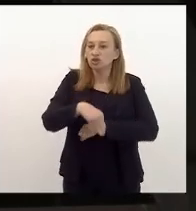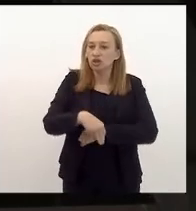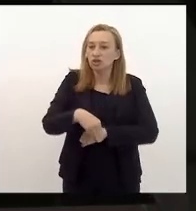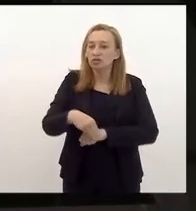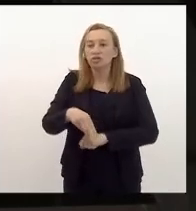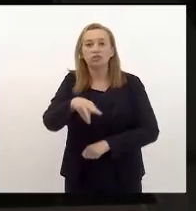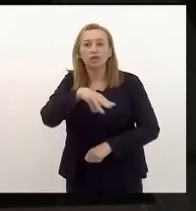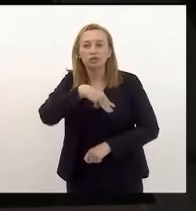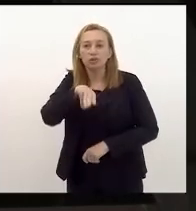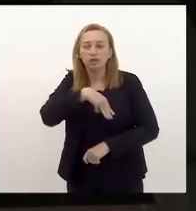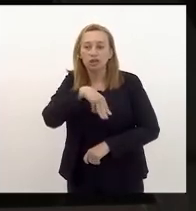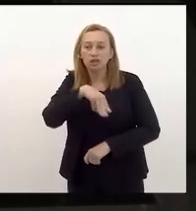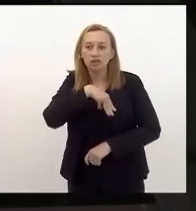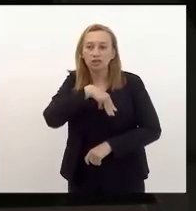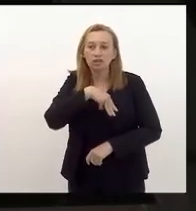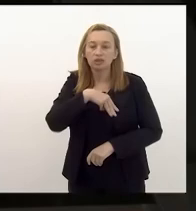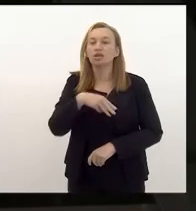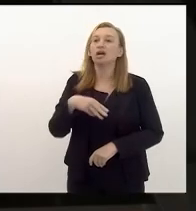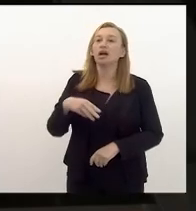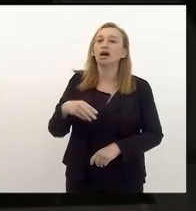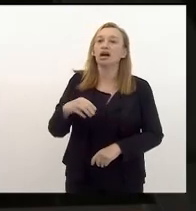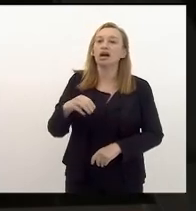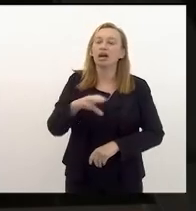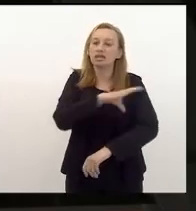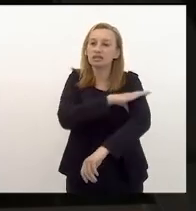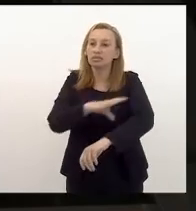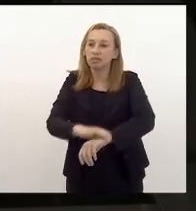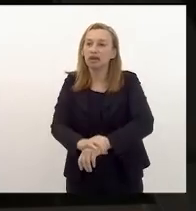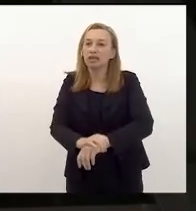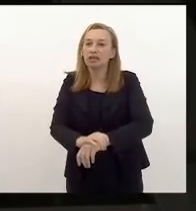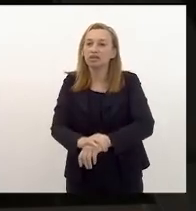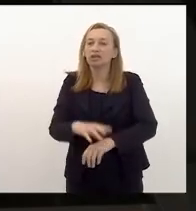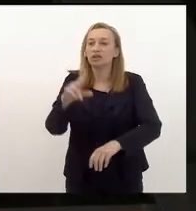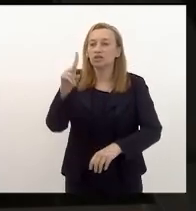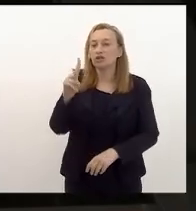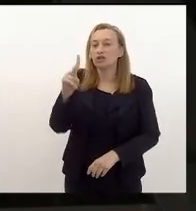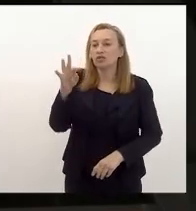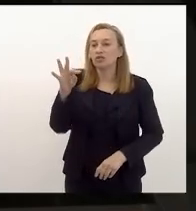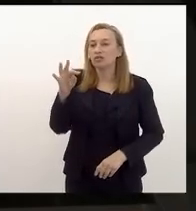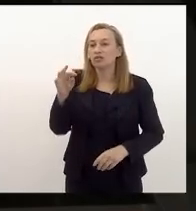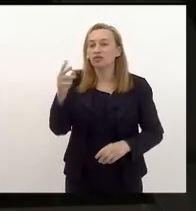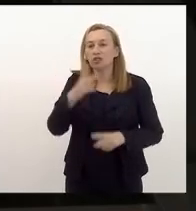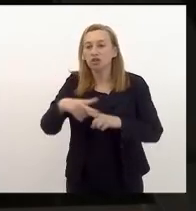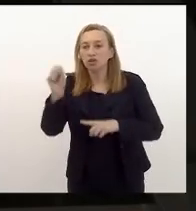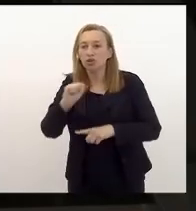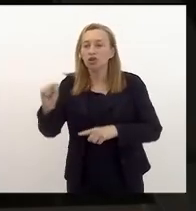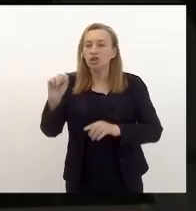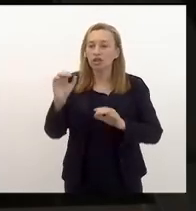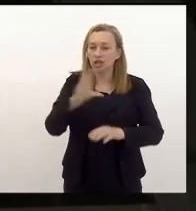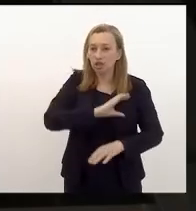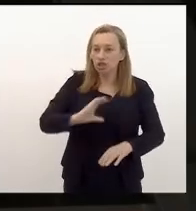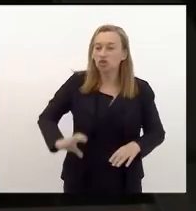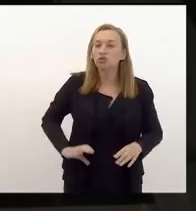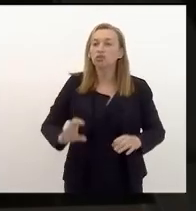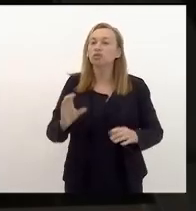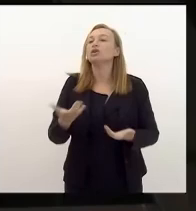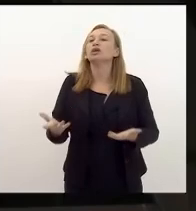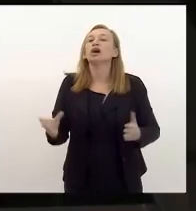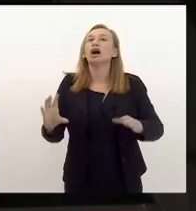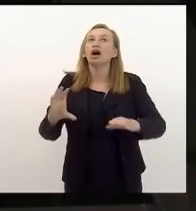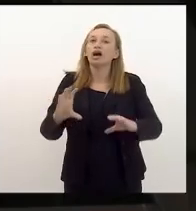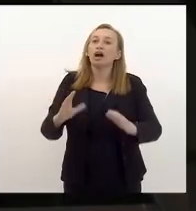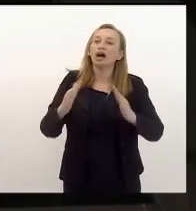Vitória em Cristo, que eu pertenço a ela, que é presidida pelo meu mano, pastor Silas Malafaia, a Igreja Universal do Reino de